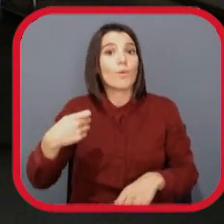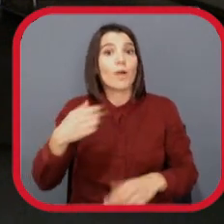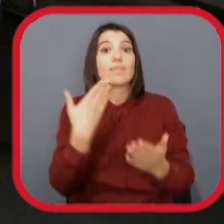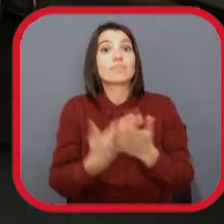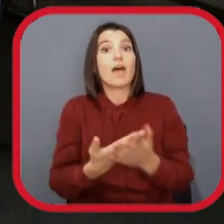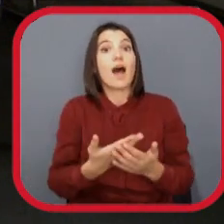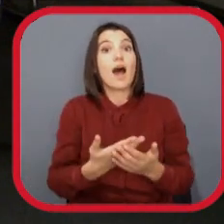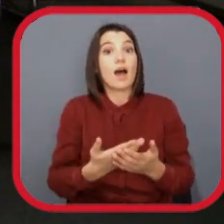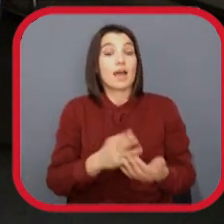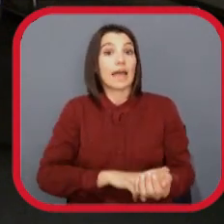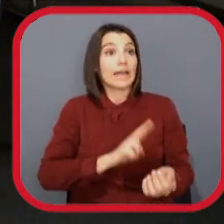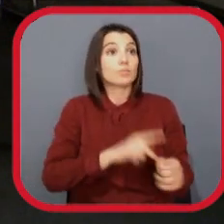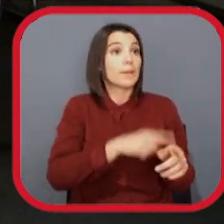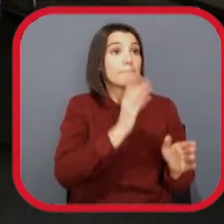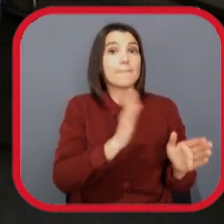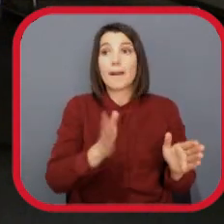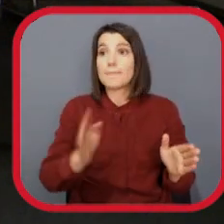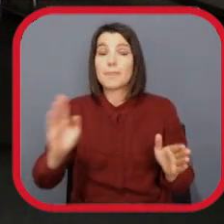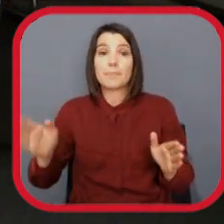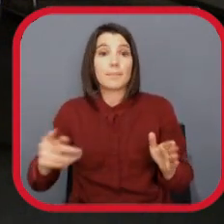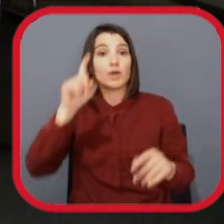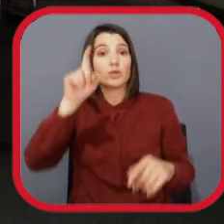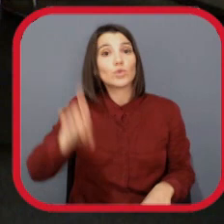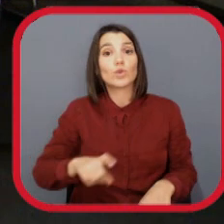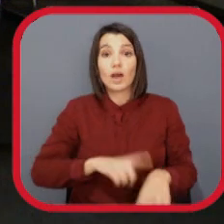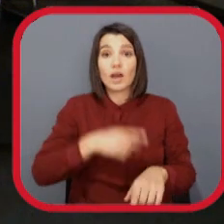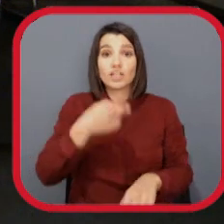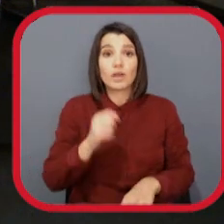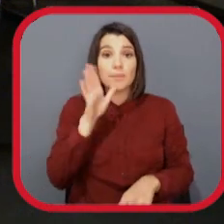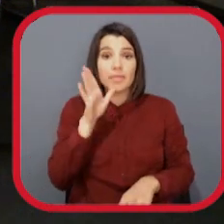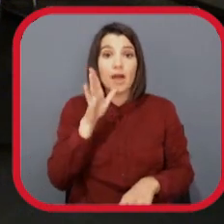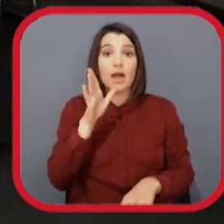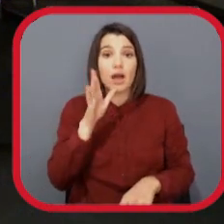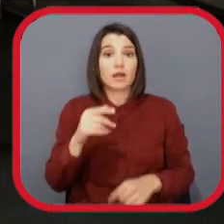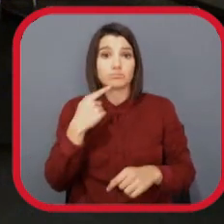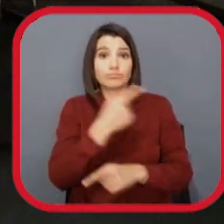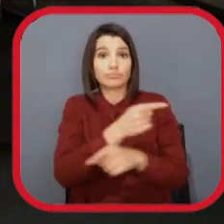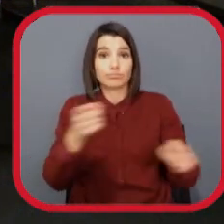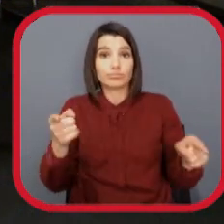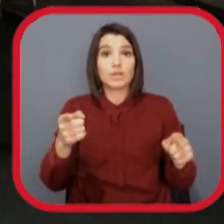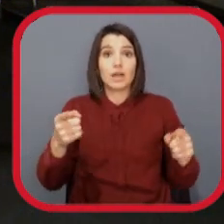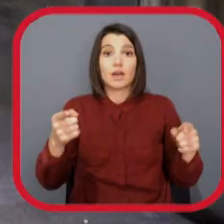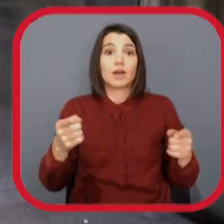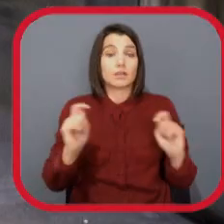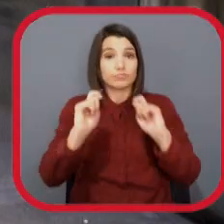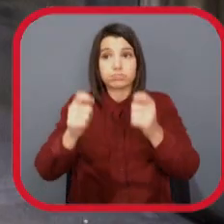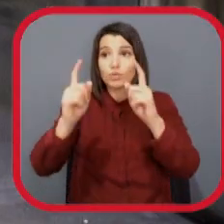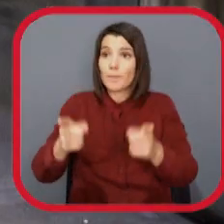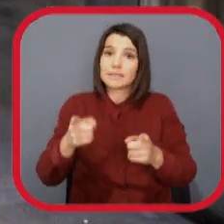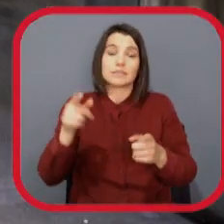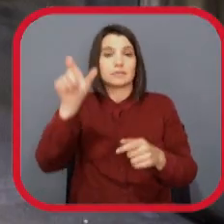são quem dá o ritmo de gravação durante o dia. A partir do momento que às 9 da manhã entregamos o cenário, são eles que gerem o